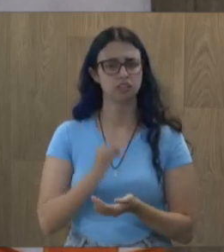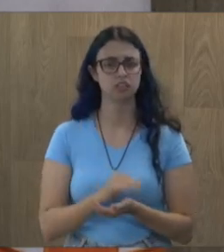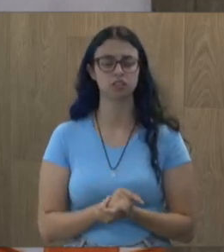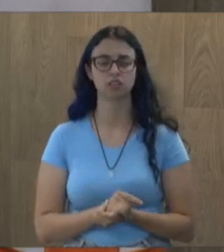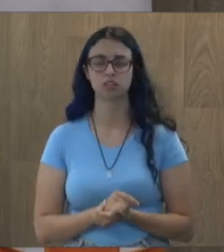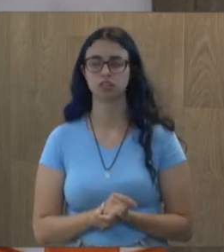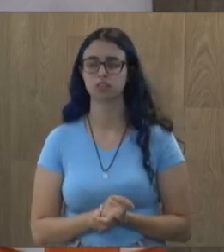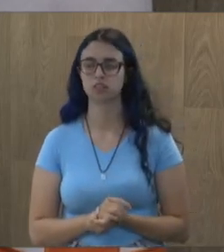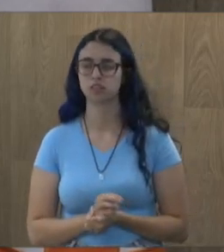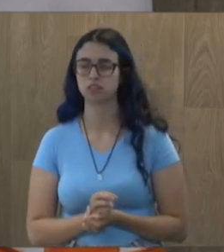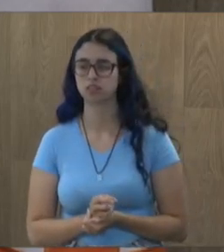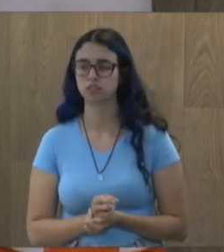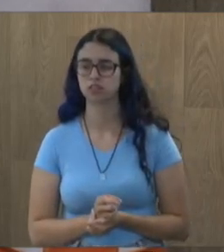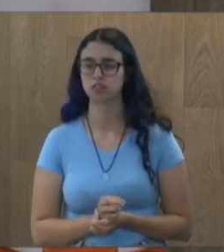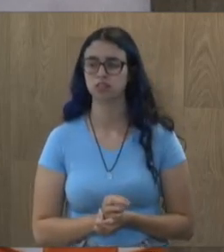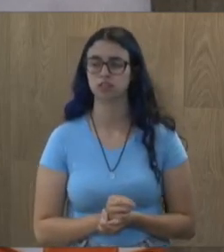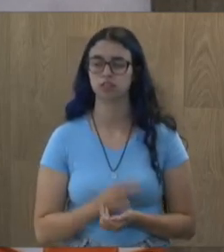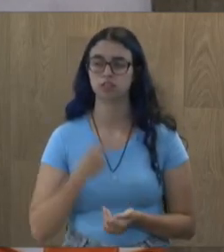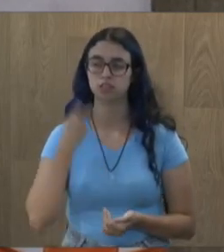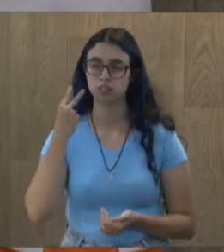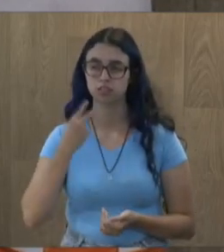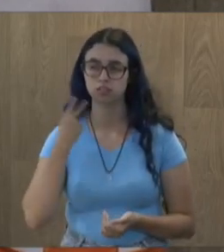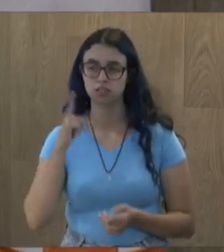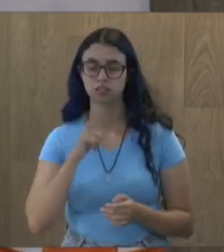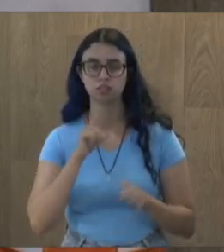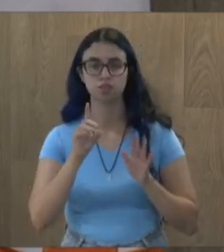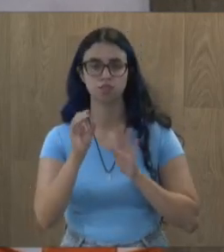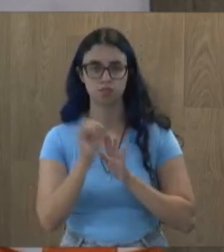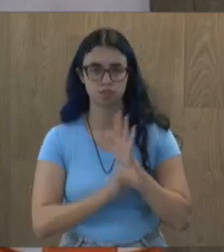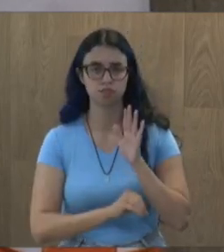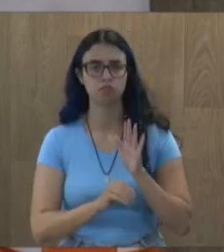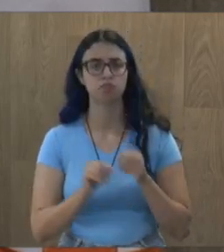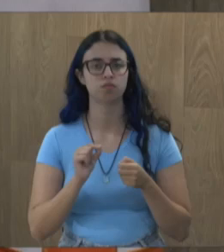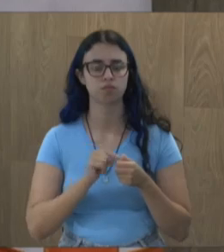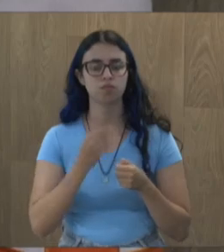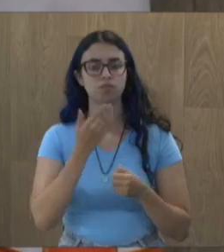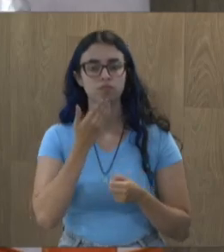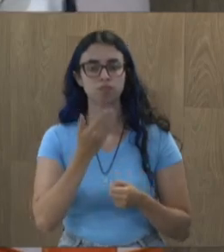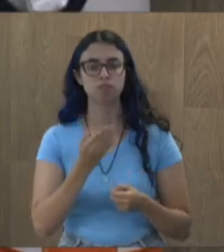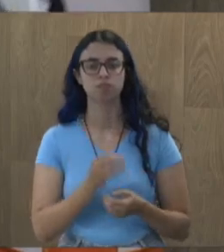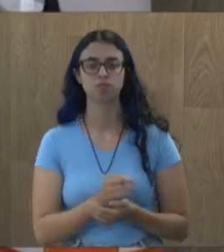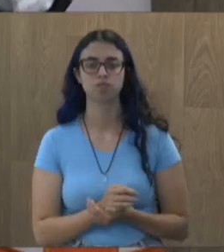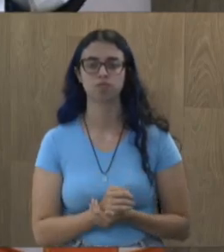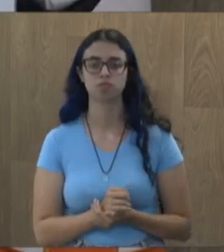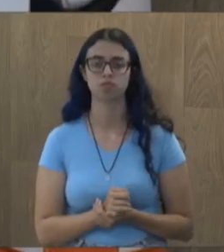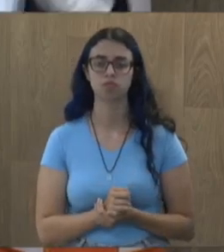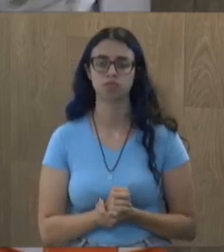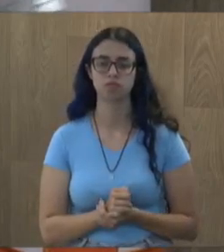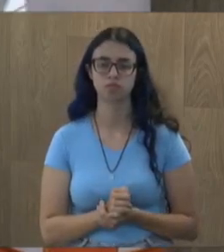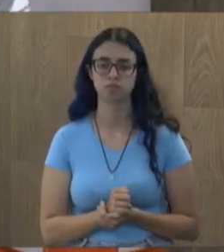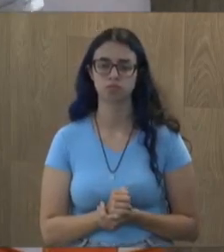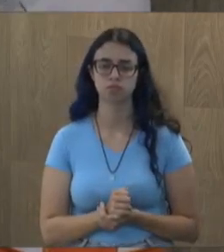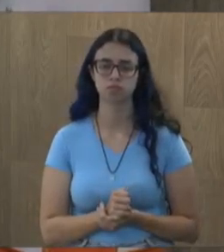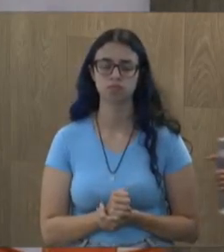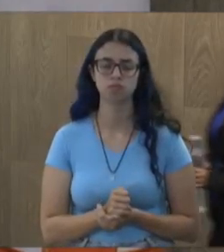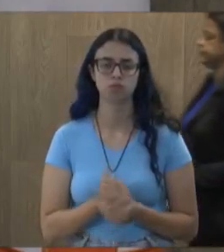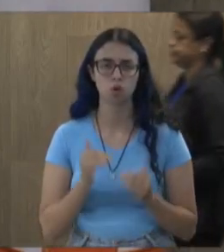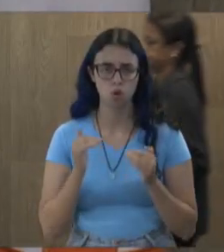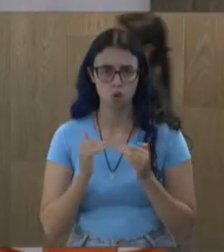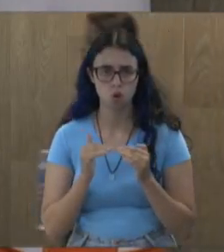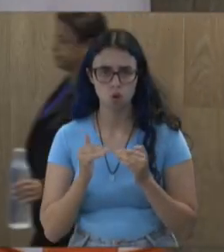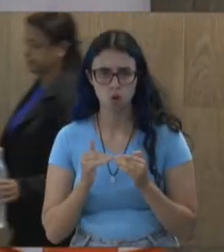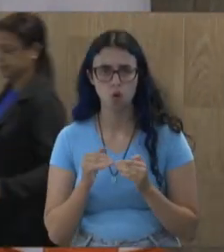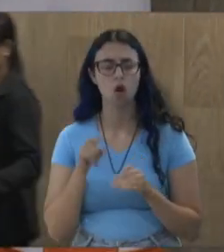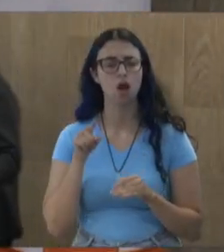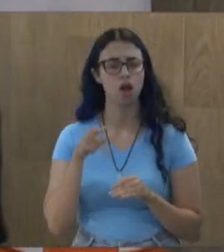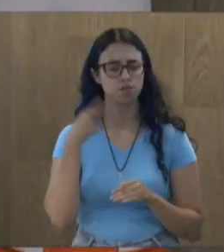aqui também, ele realmente, ele fez a indicação também. O mérito é dele também, não discordo, senão está aqui, ó.